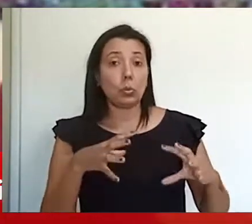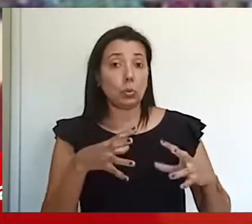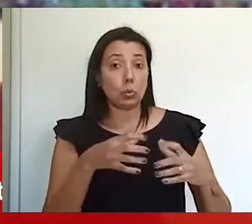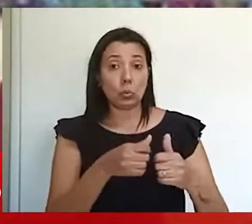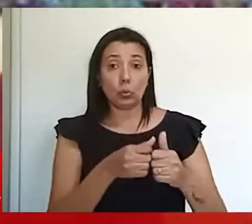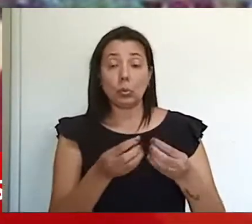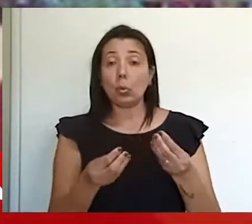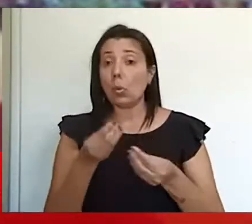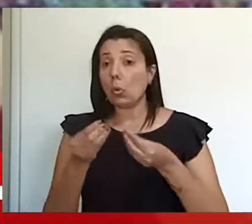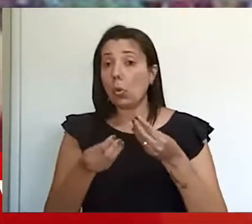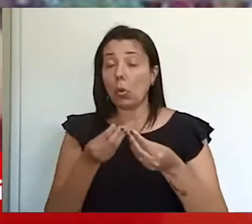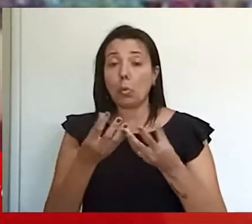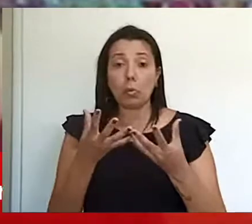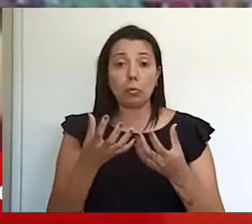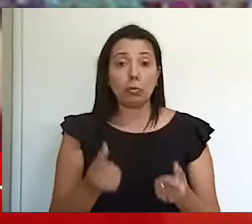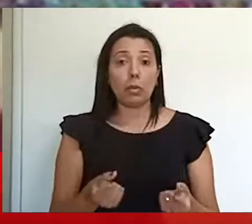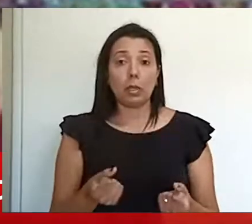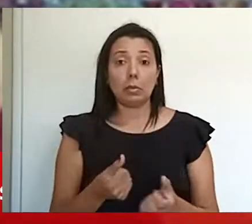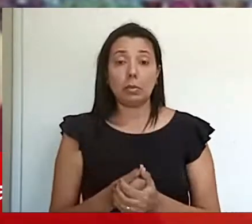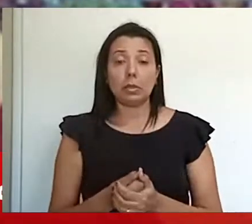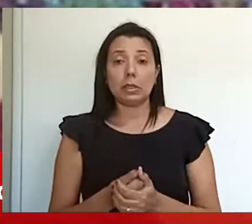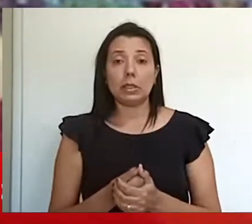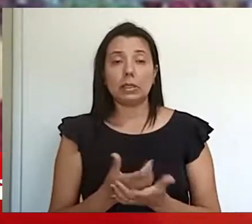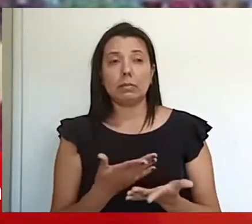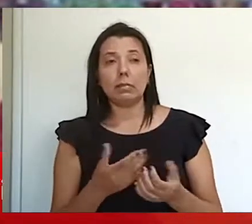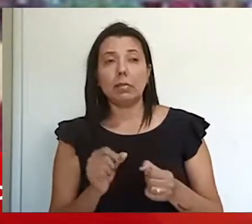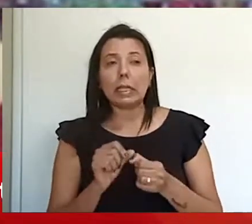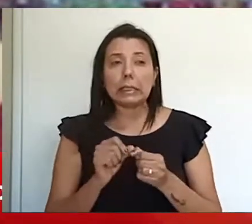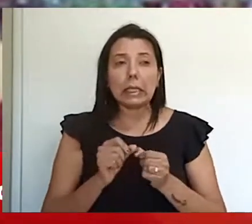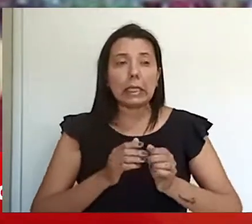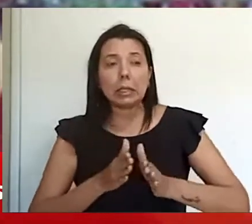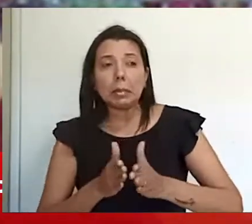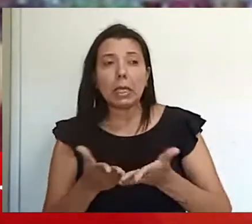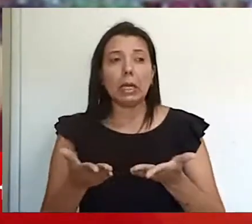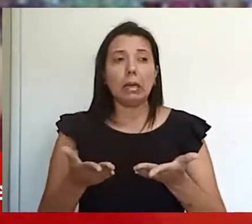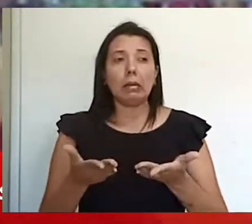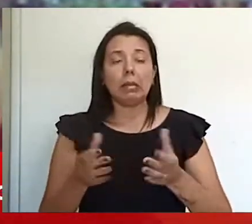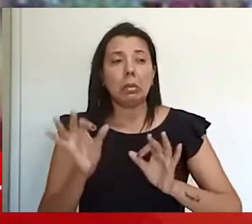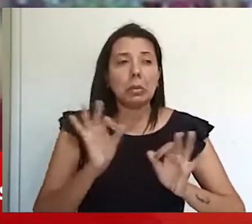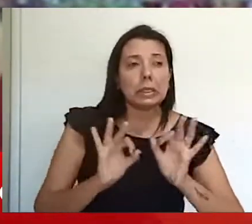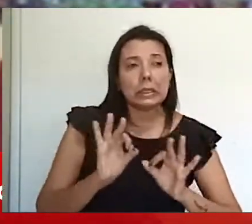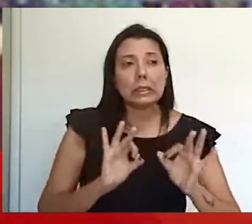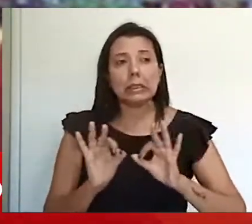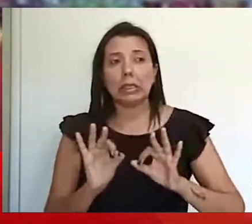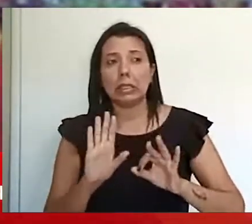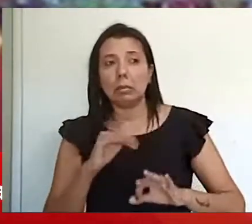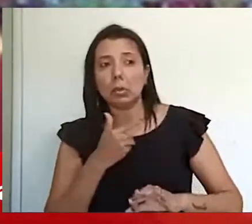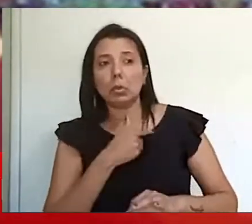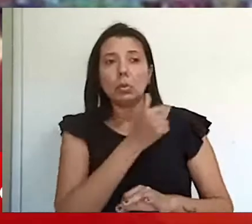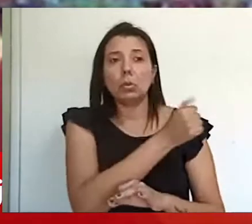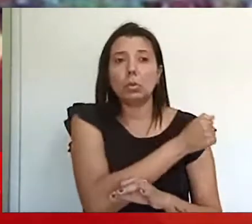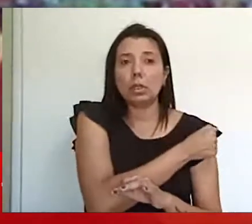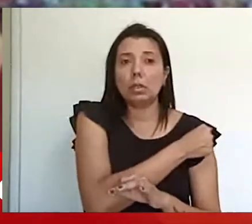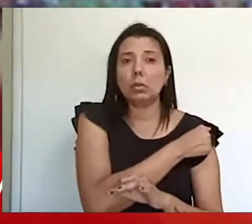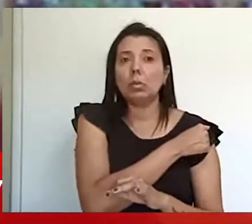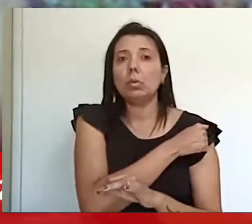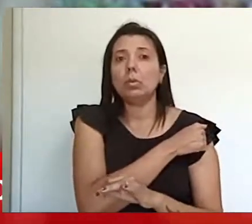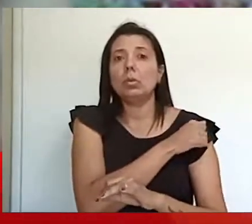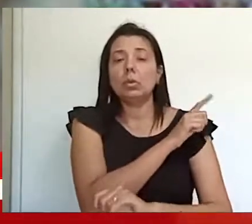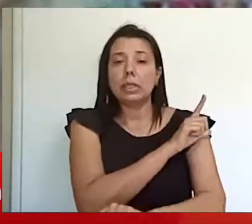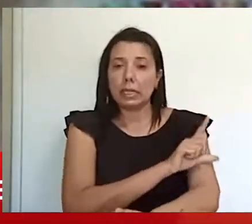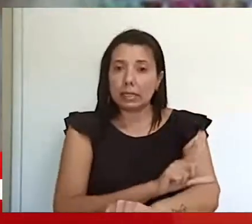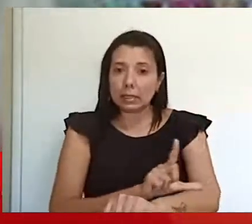vamos caminhar para atender os nossos estudantes da licenciatura